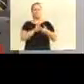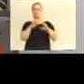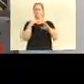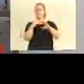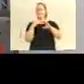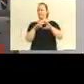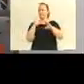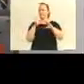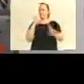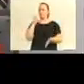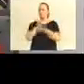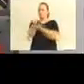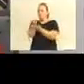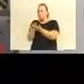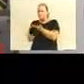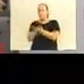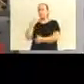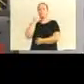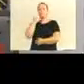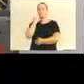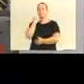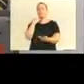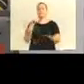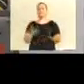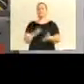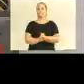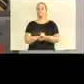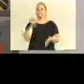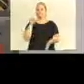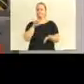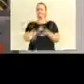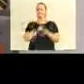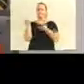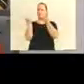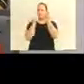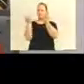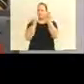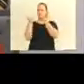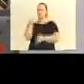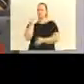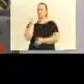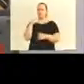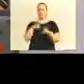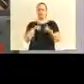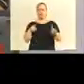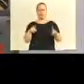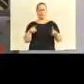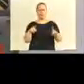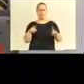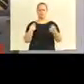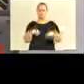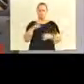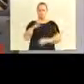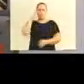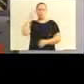registros bancários da empresa. Ou seja, os registros bancários, as informações bancárias são algo sigiloso, em que só a empresa